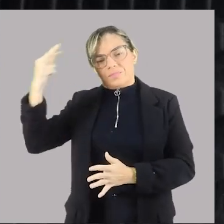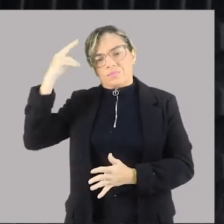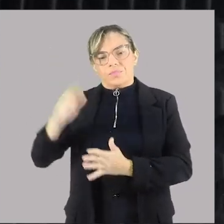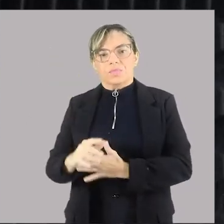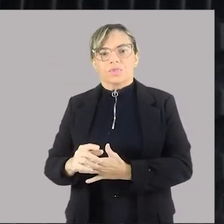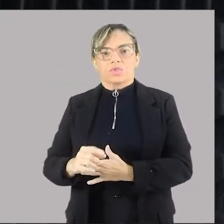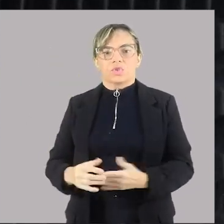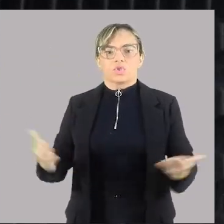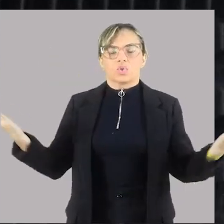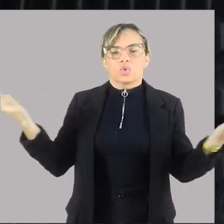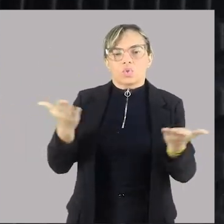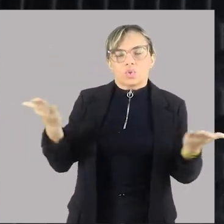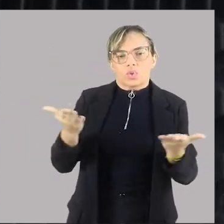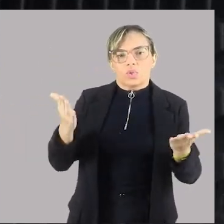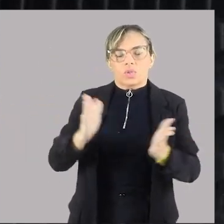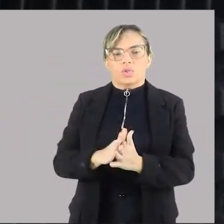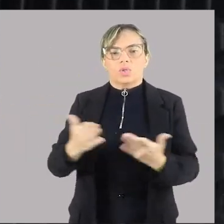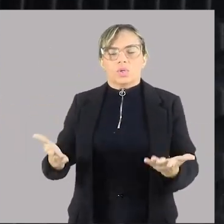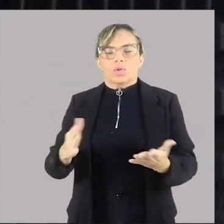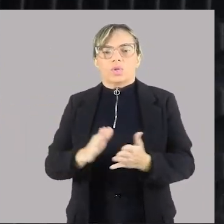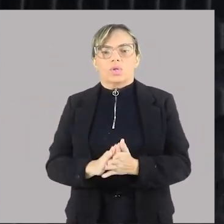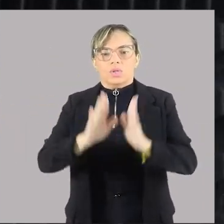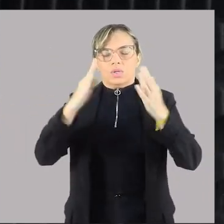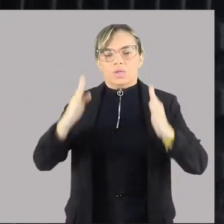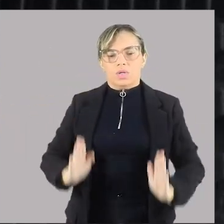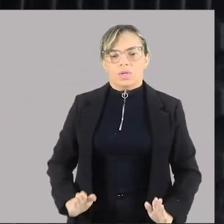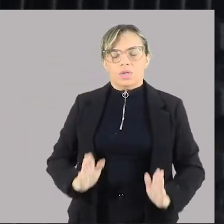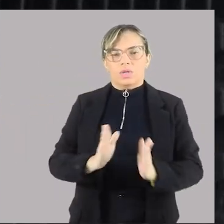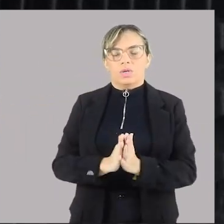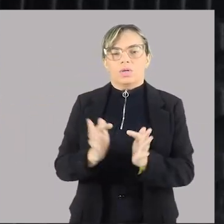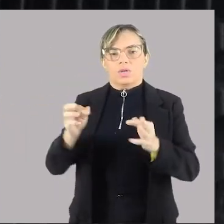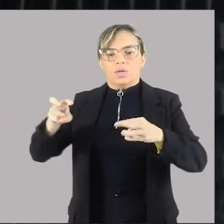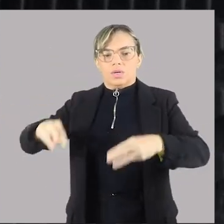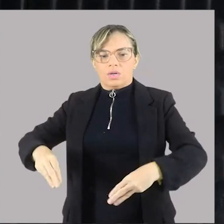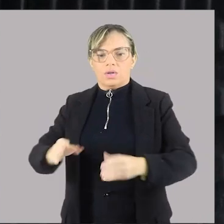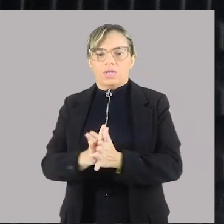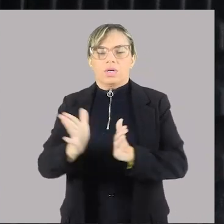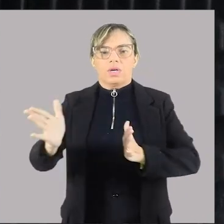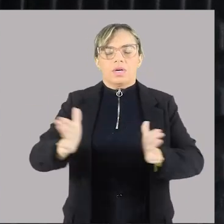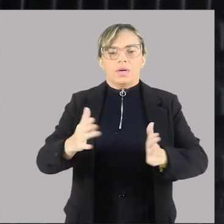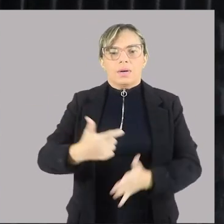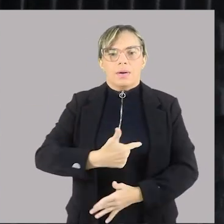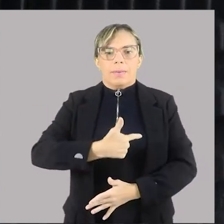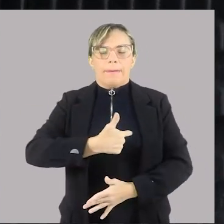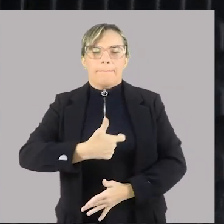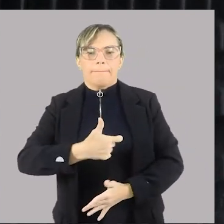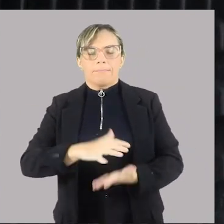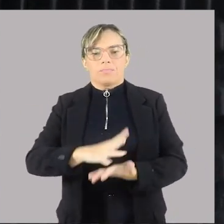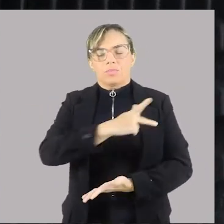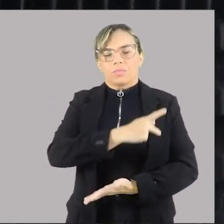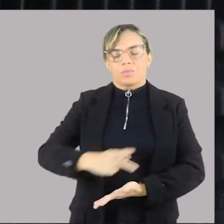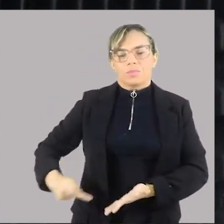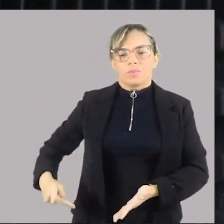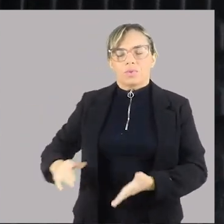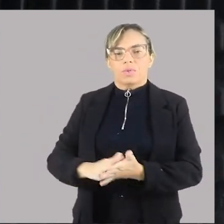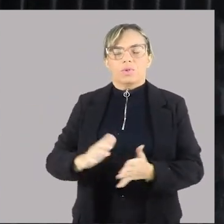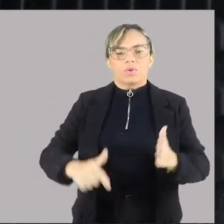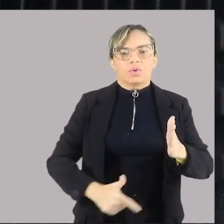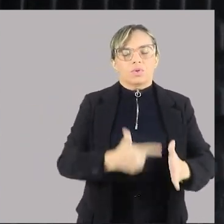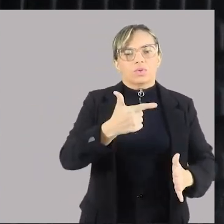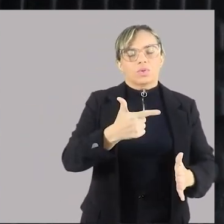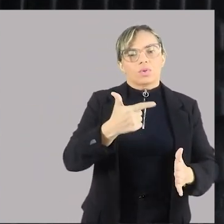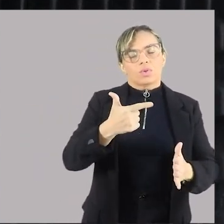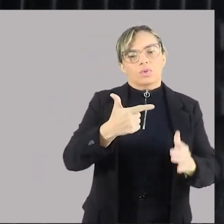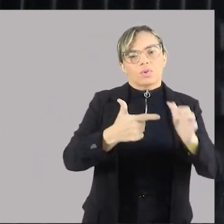iremos trabalhar a última fase da chamada Era Vargas. Os dois primeiros